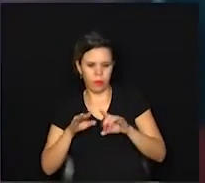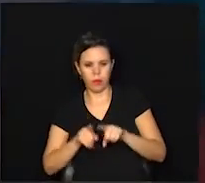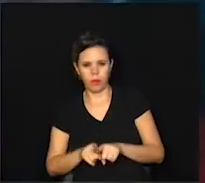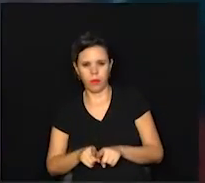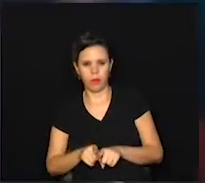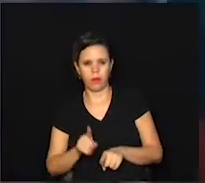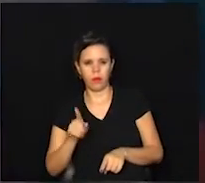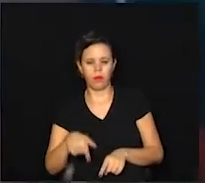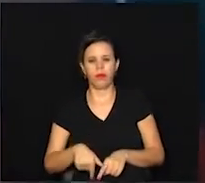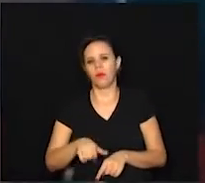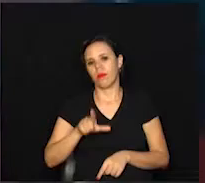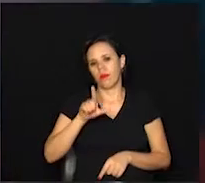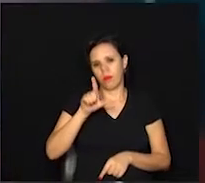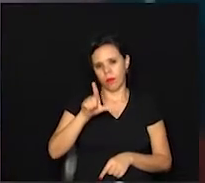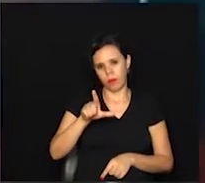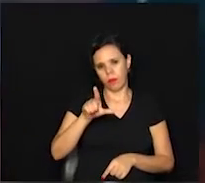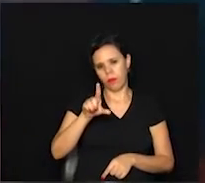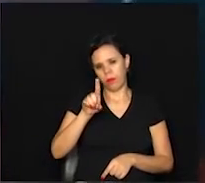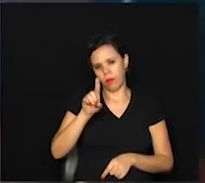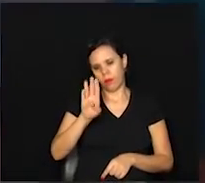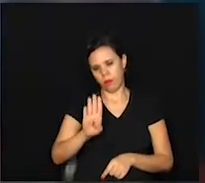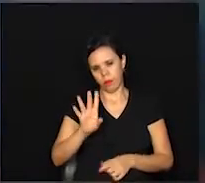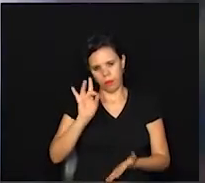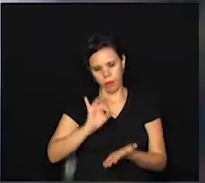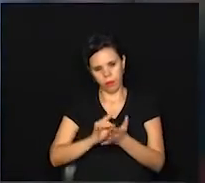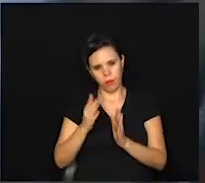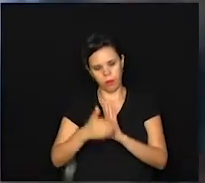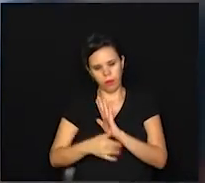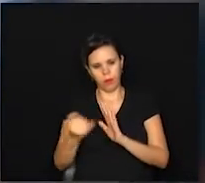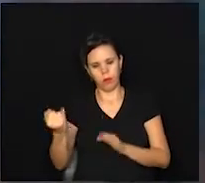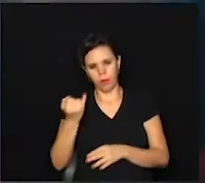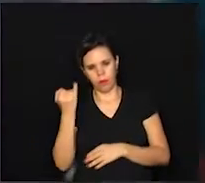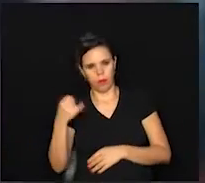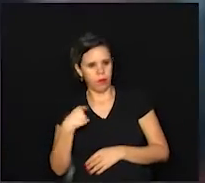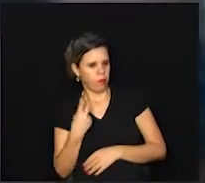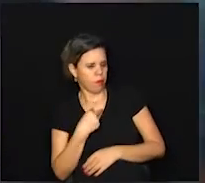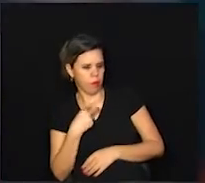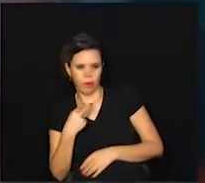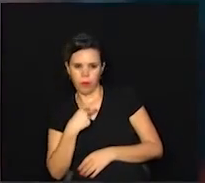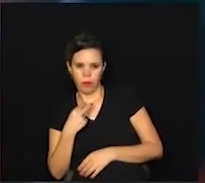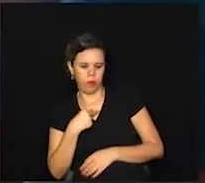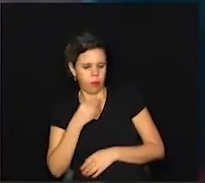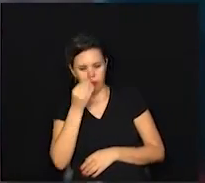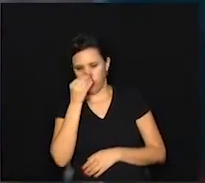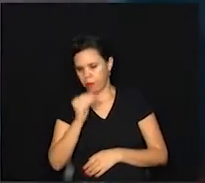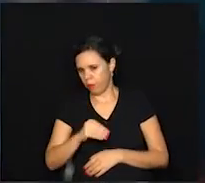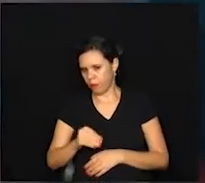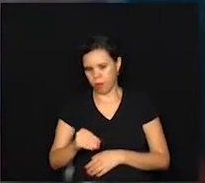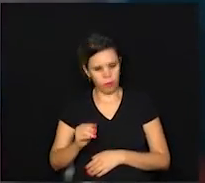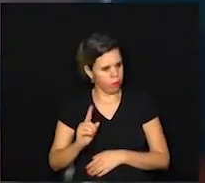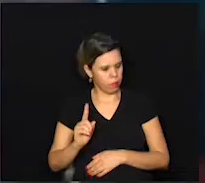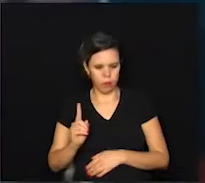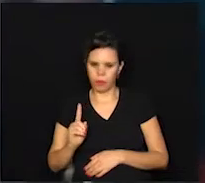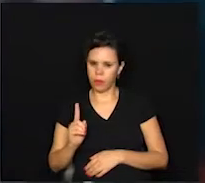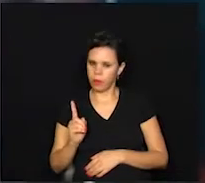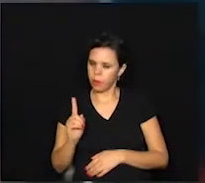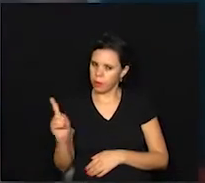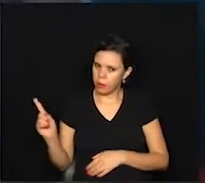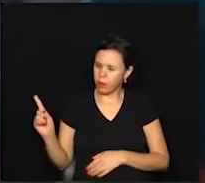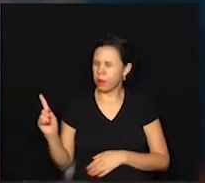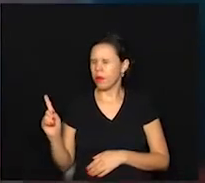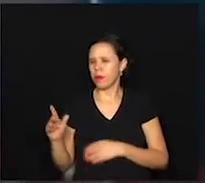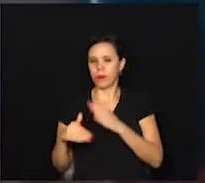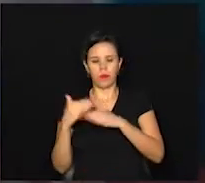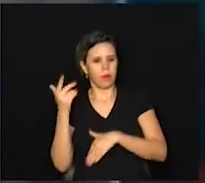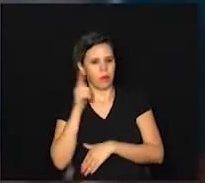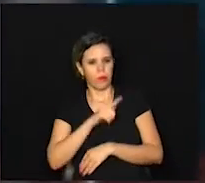LDB reafirma. Então, essas questões elas são muito importantes. Nós não podemos menosprezar de forma nenhuma os passos que